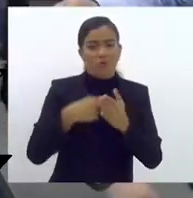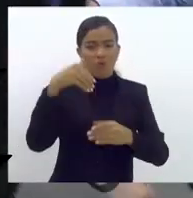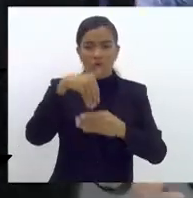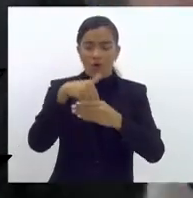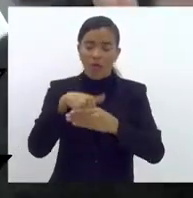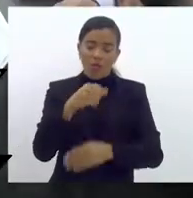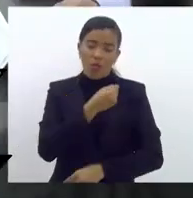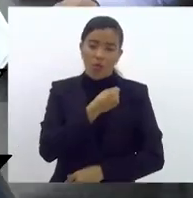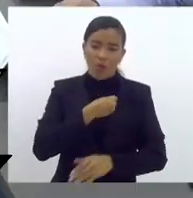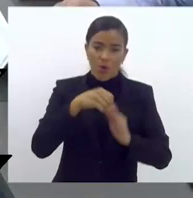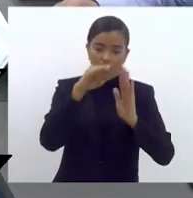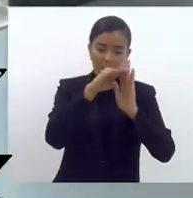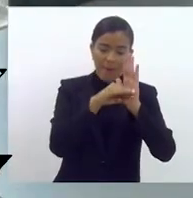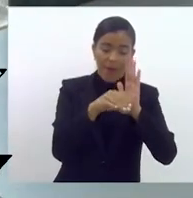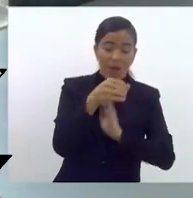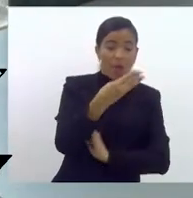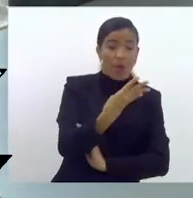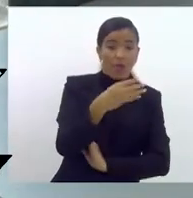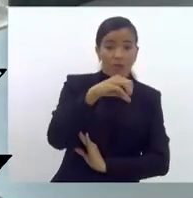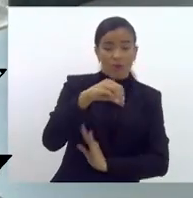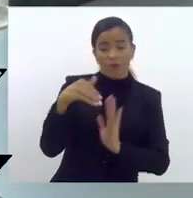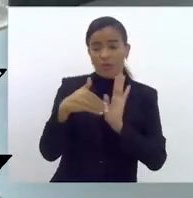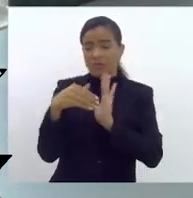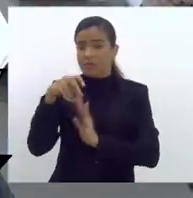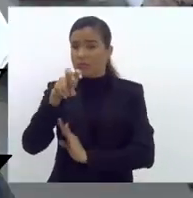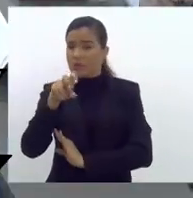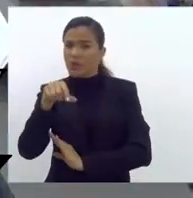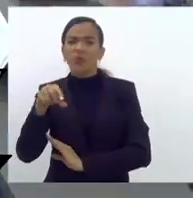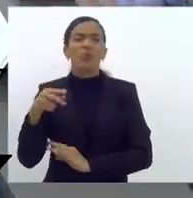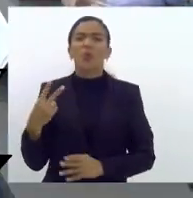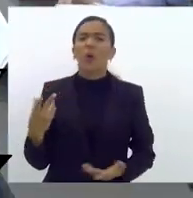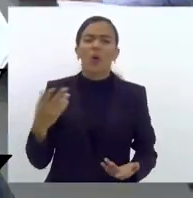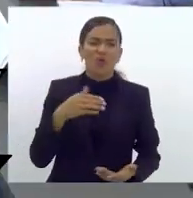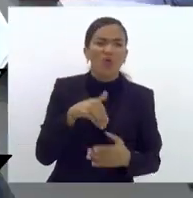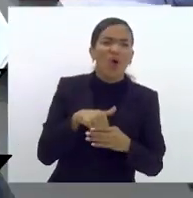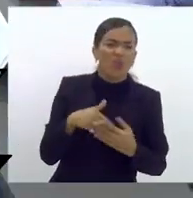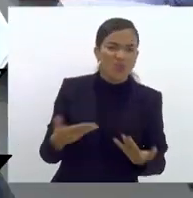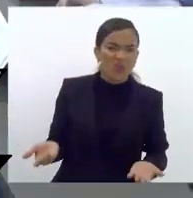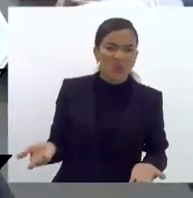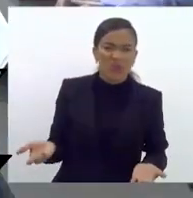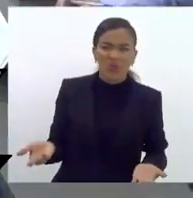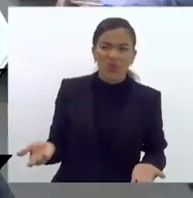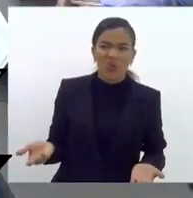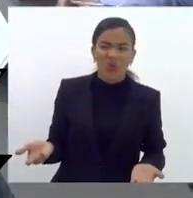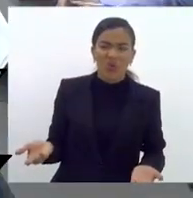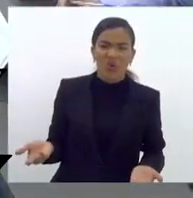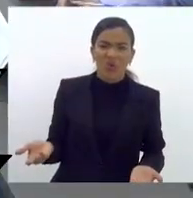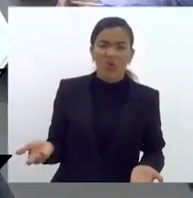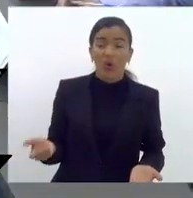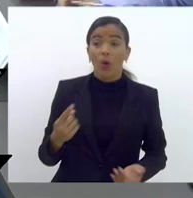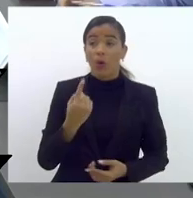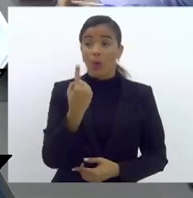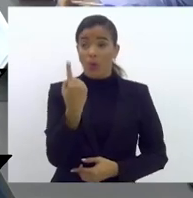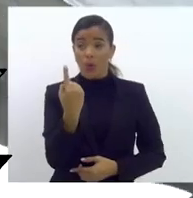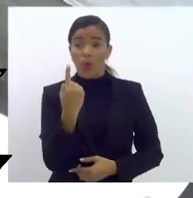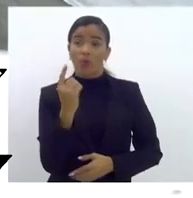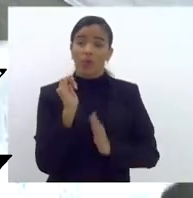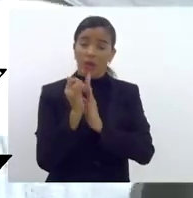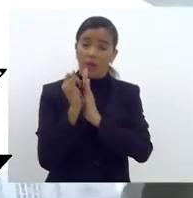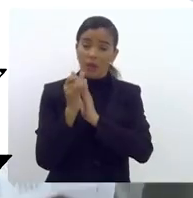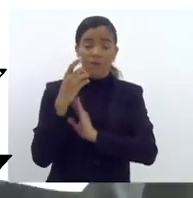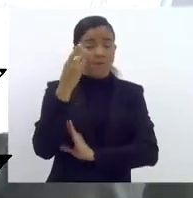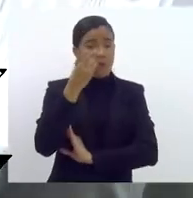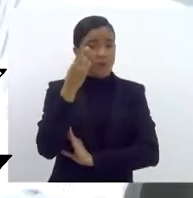49 ao 52 os votos são um de relatório Deputado Dr